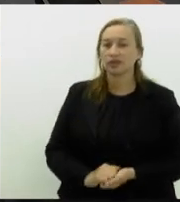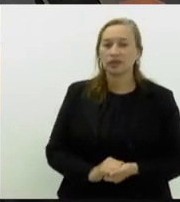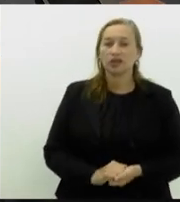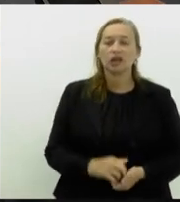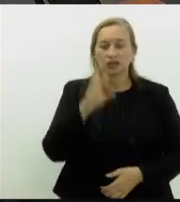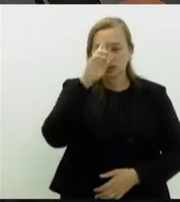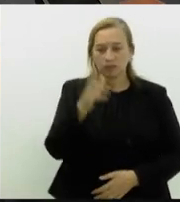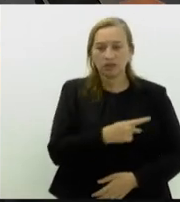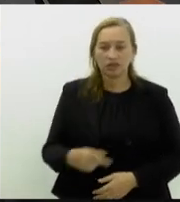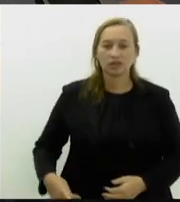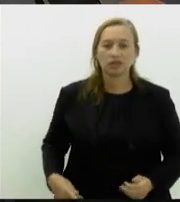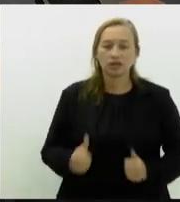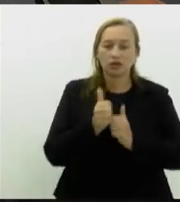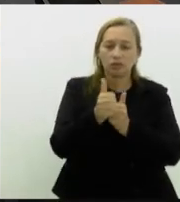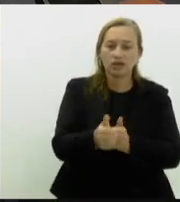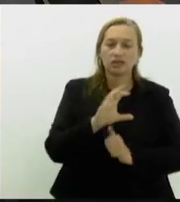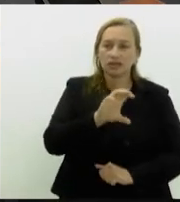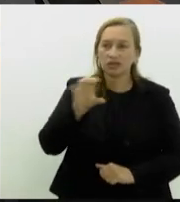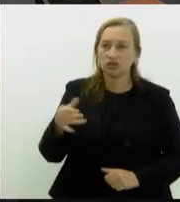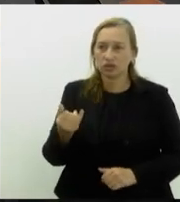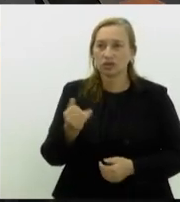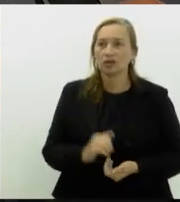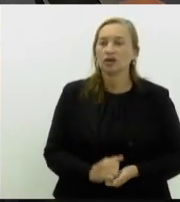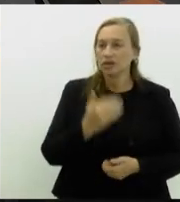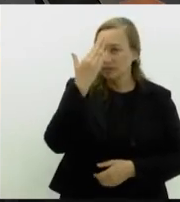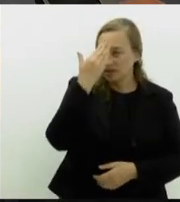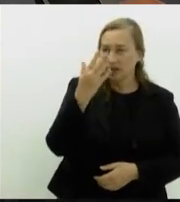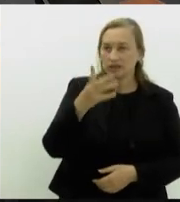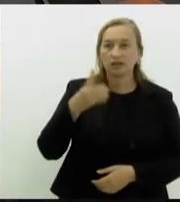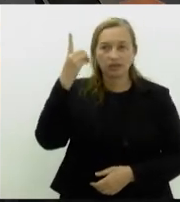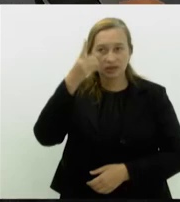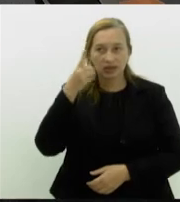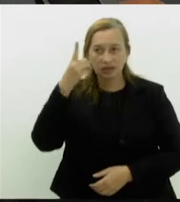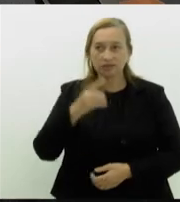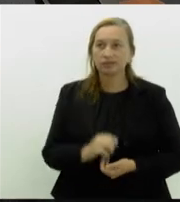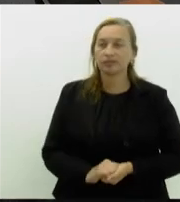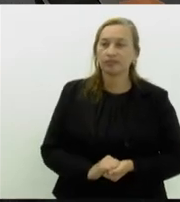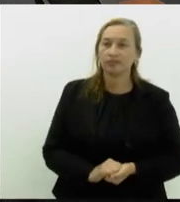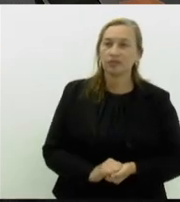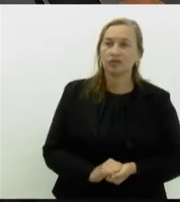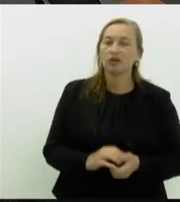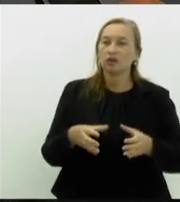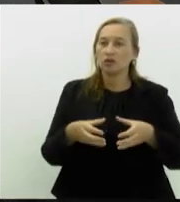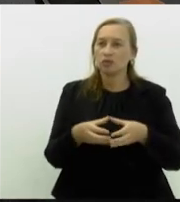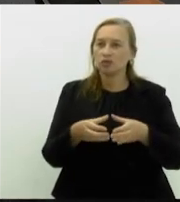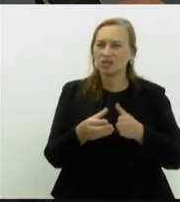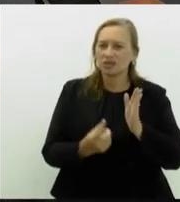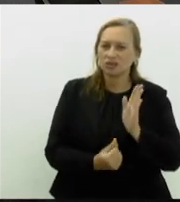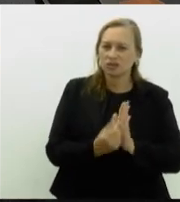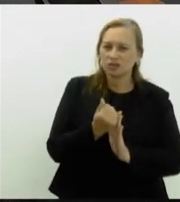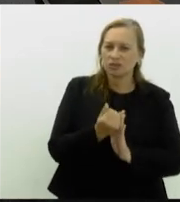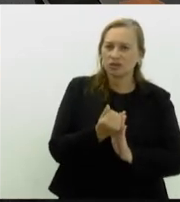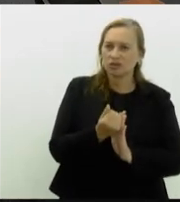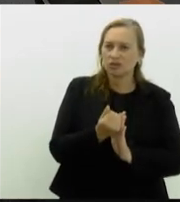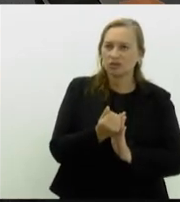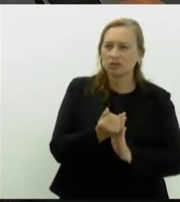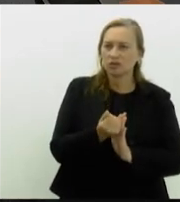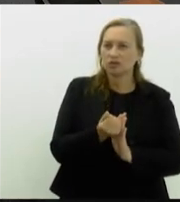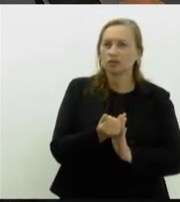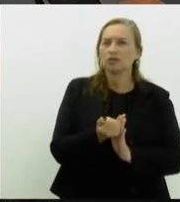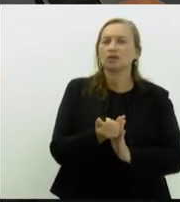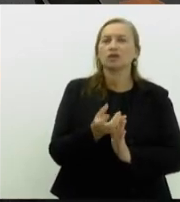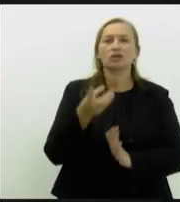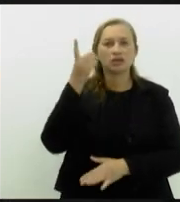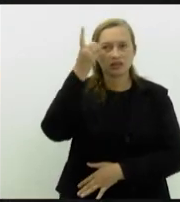Senhor presidente, compõe o parecer da CCJ. Obrigado, deputado Carlinhos. Pela Comissão de Orçamento e Finanças,